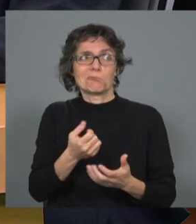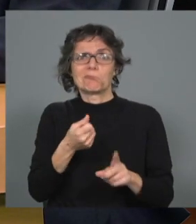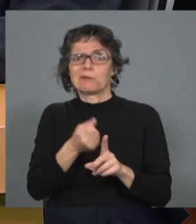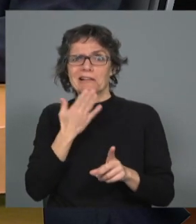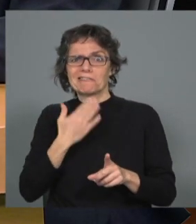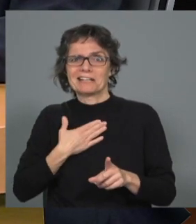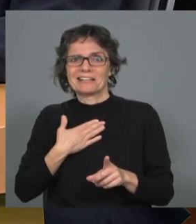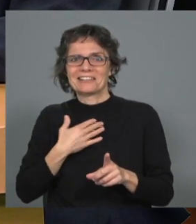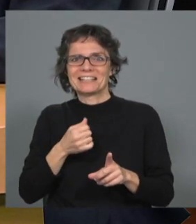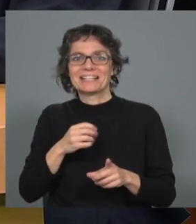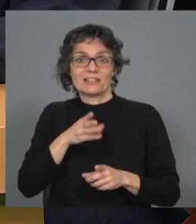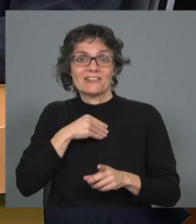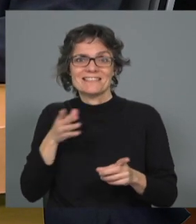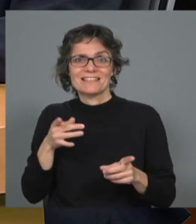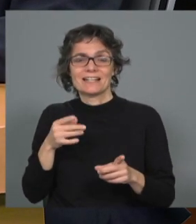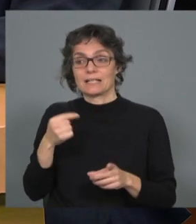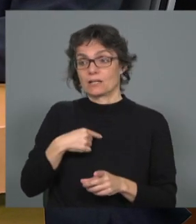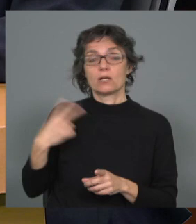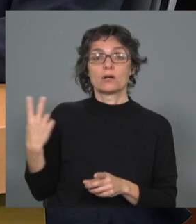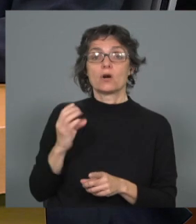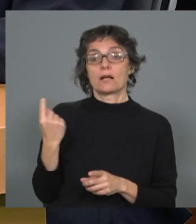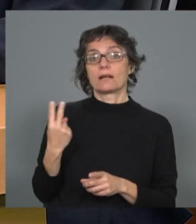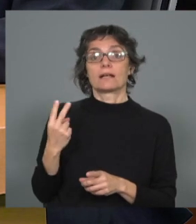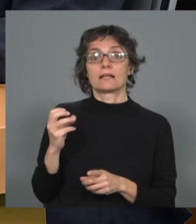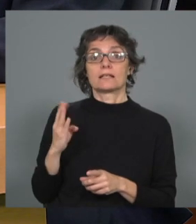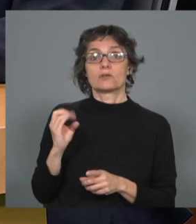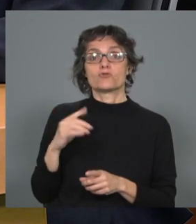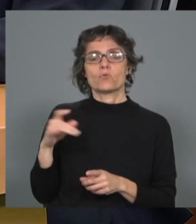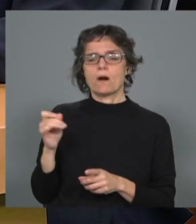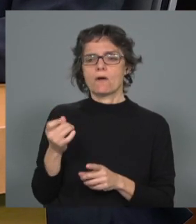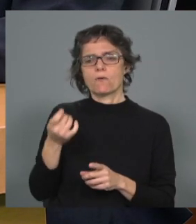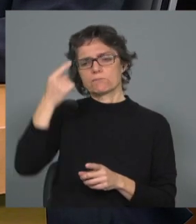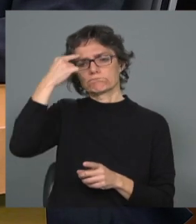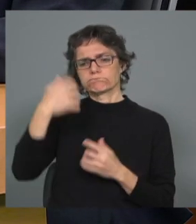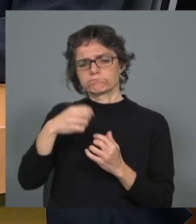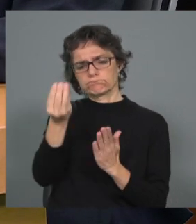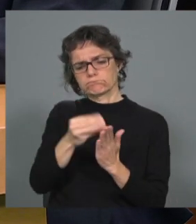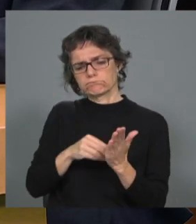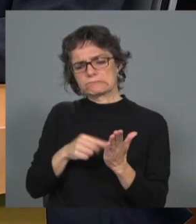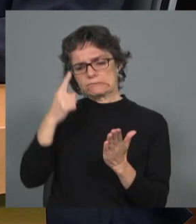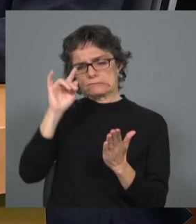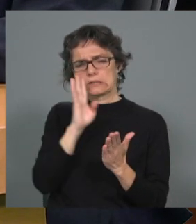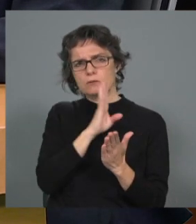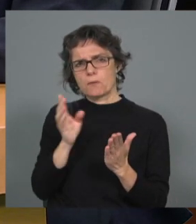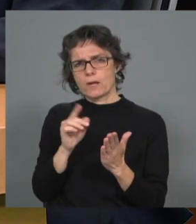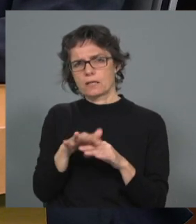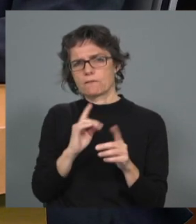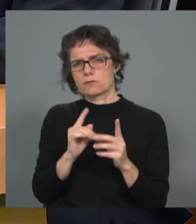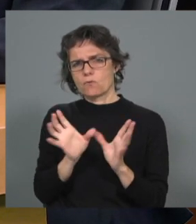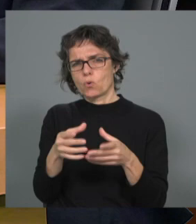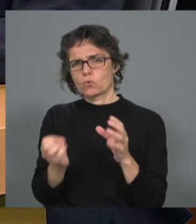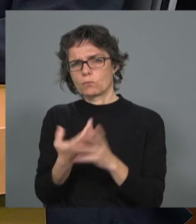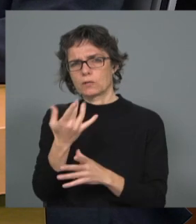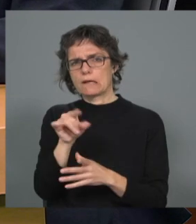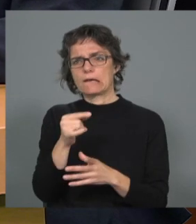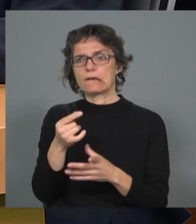João e eu pusemos, enfim, umas ideias num papel e montámos e disponibilizámos para conversar